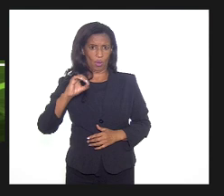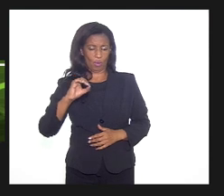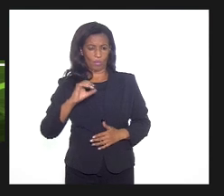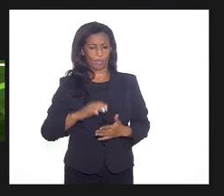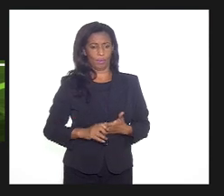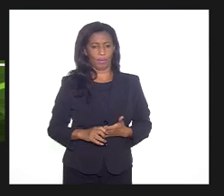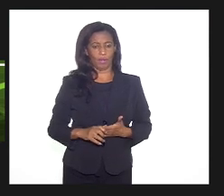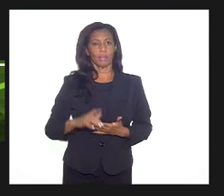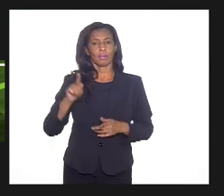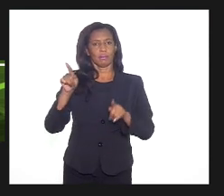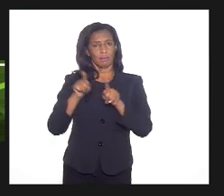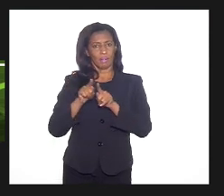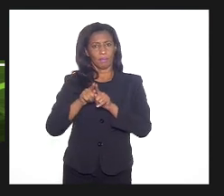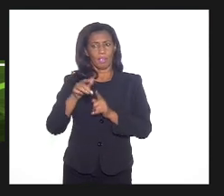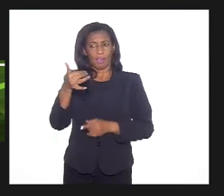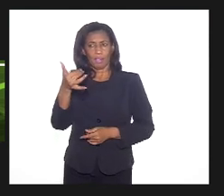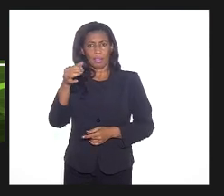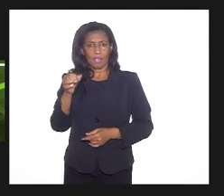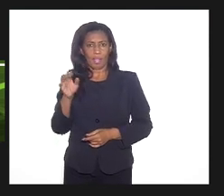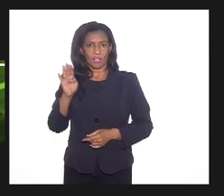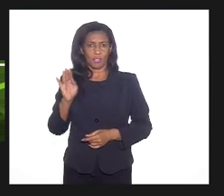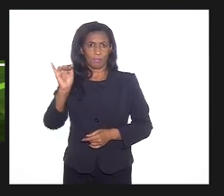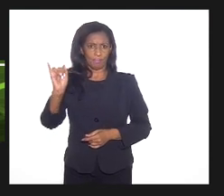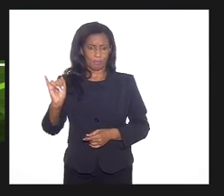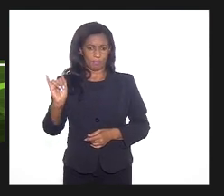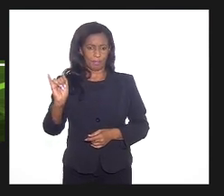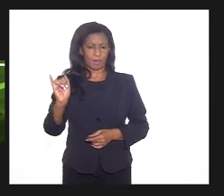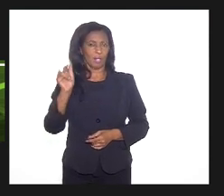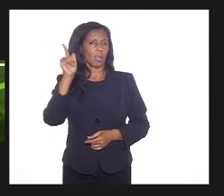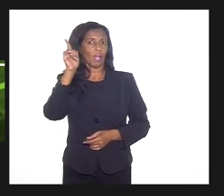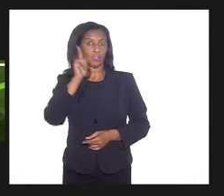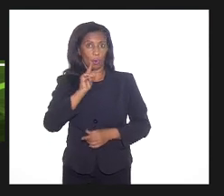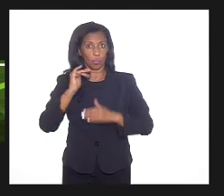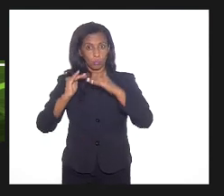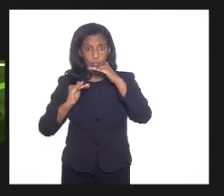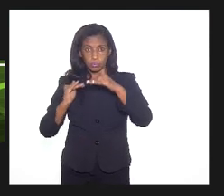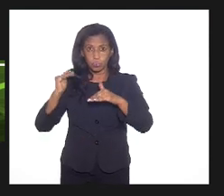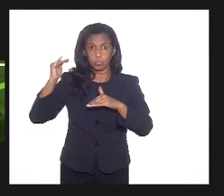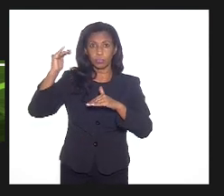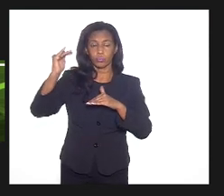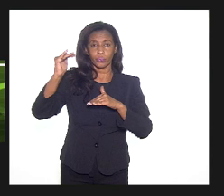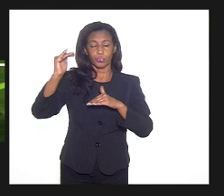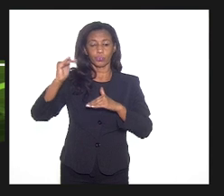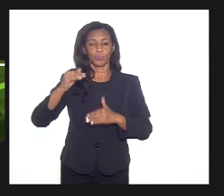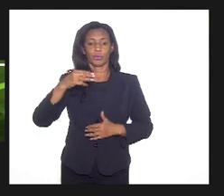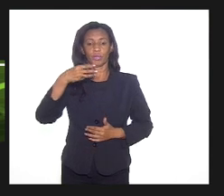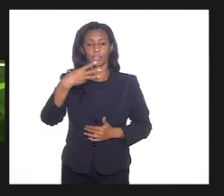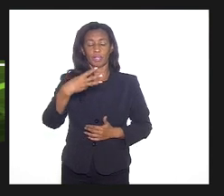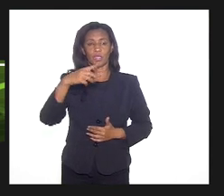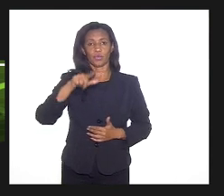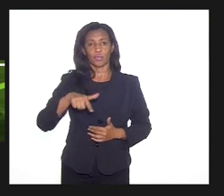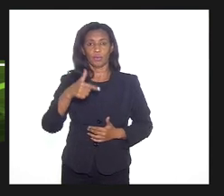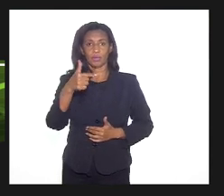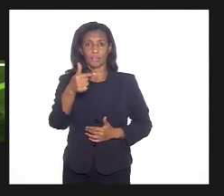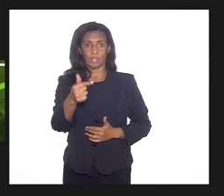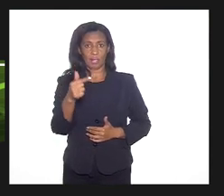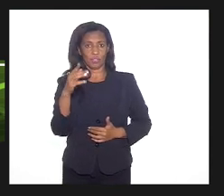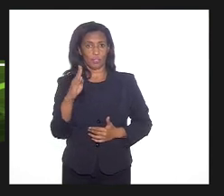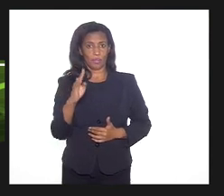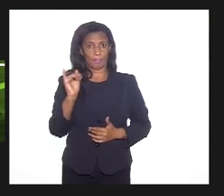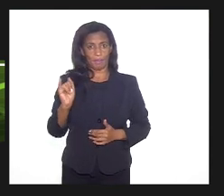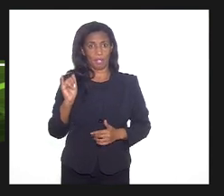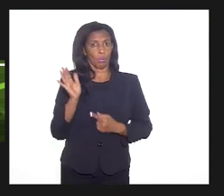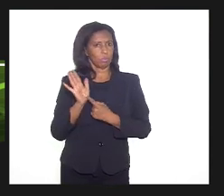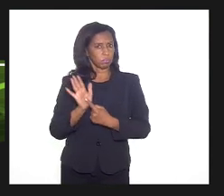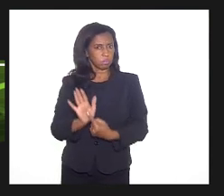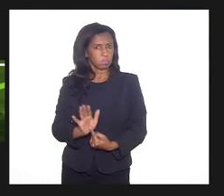déficit primário de 10 bi. A gente está conseguindo um superávit de 3,7 bi, o que